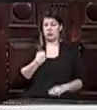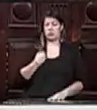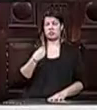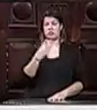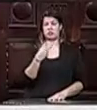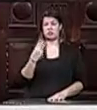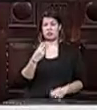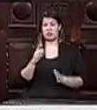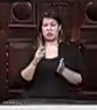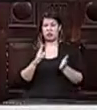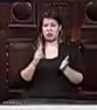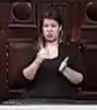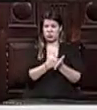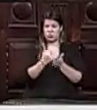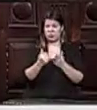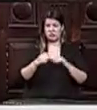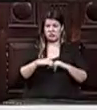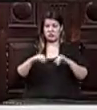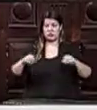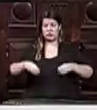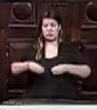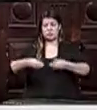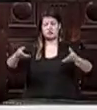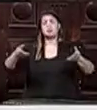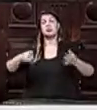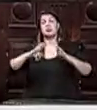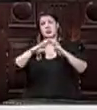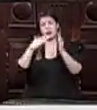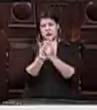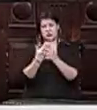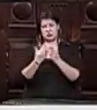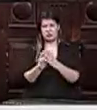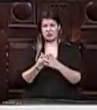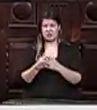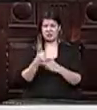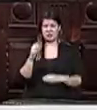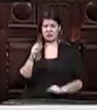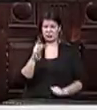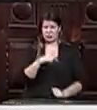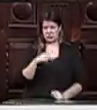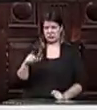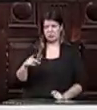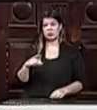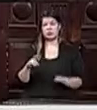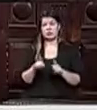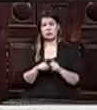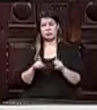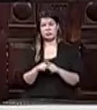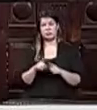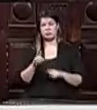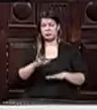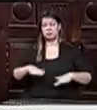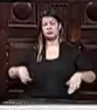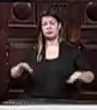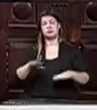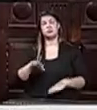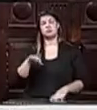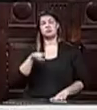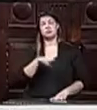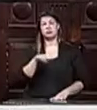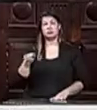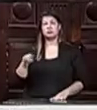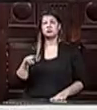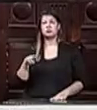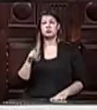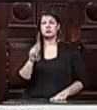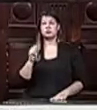33, distribuída pelas escolas, pela qual professores e professoras são instados, para